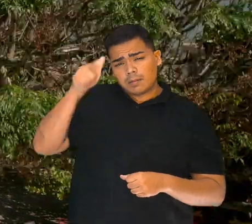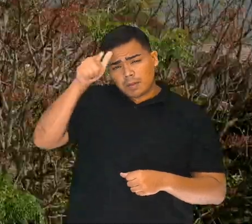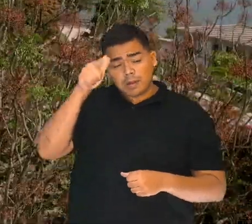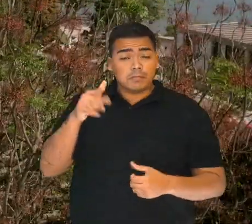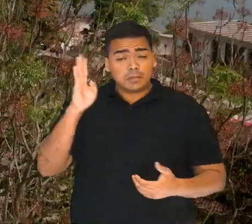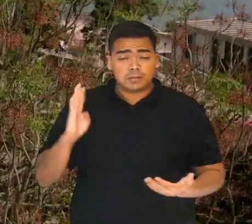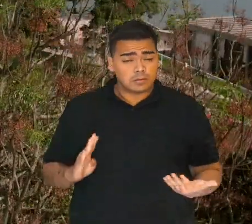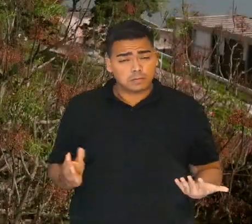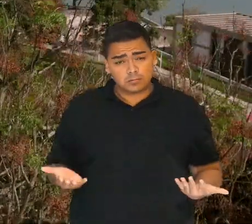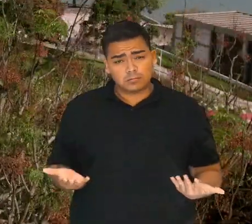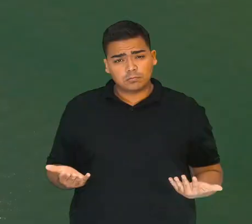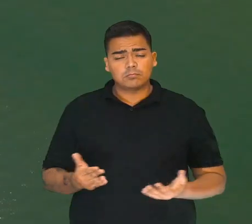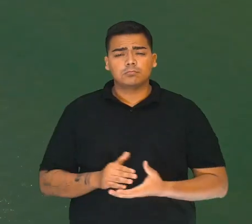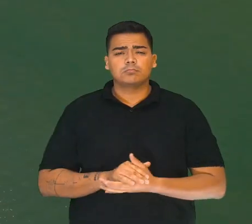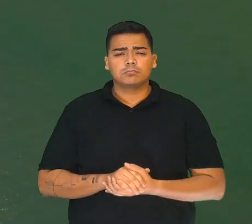Alemanha, no Brasil.